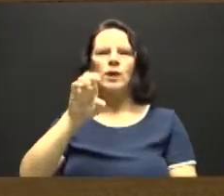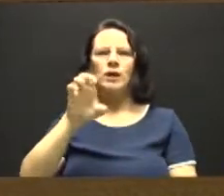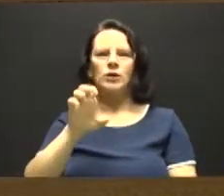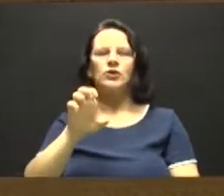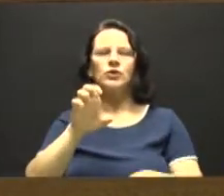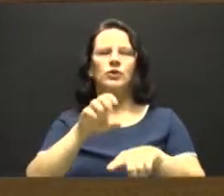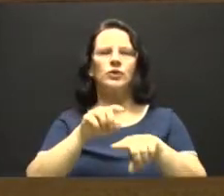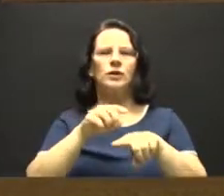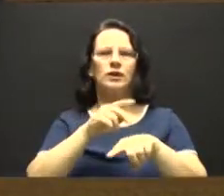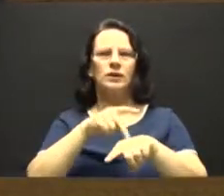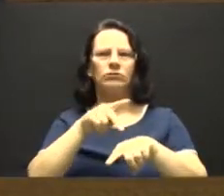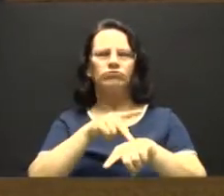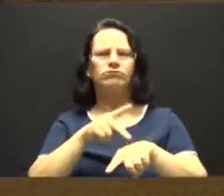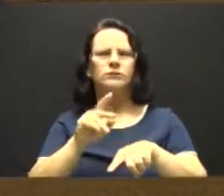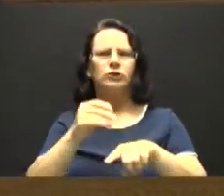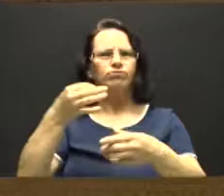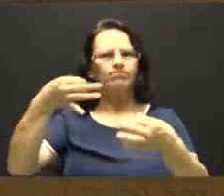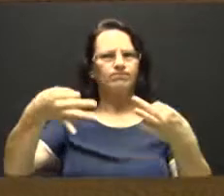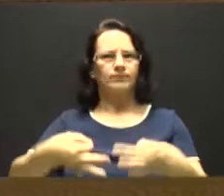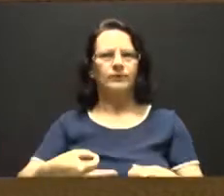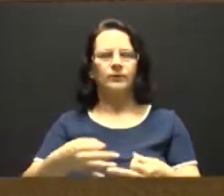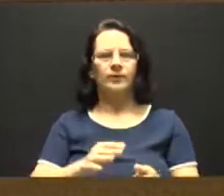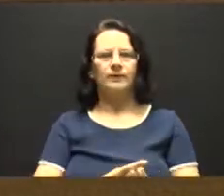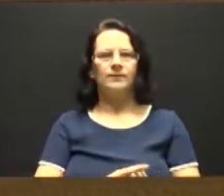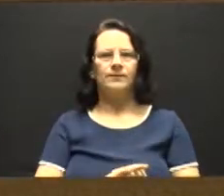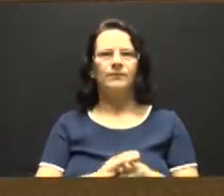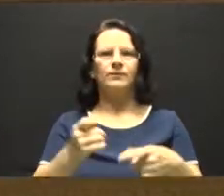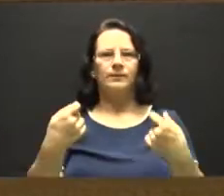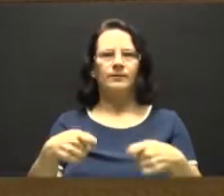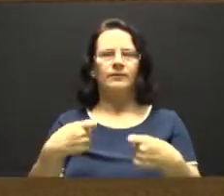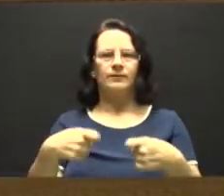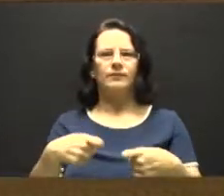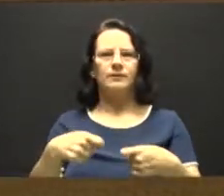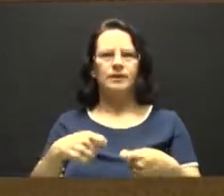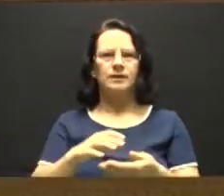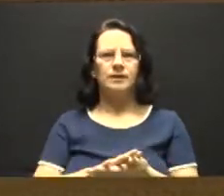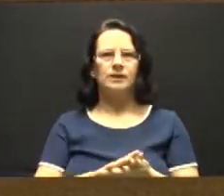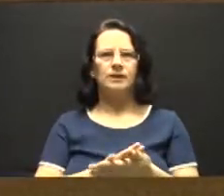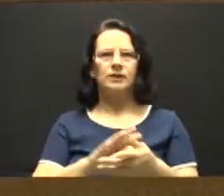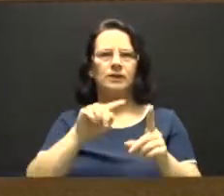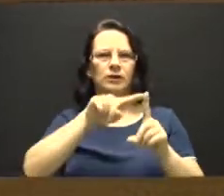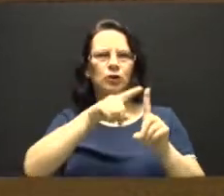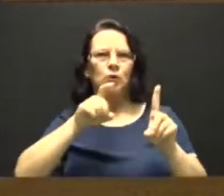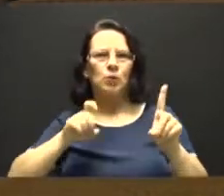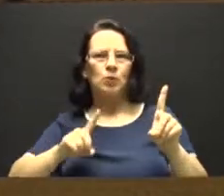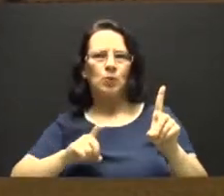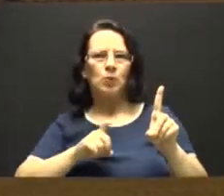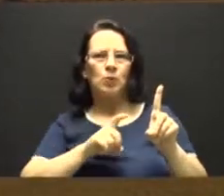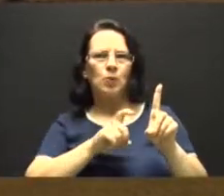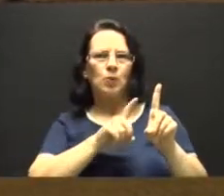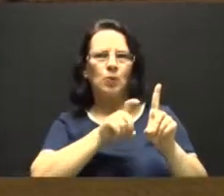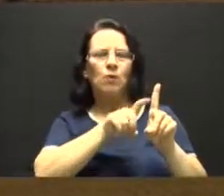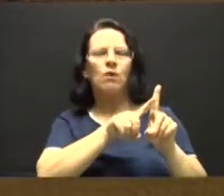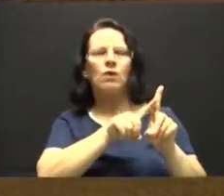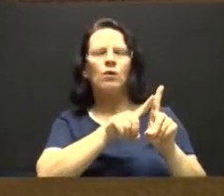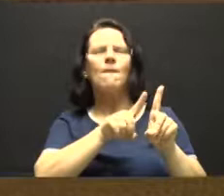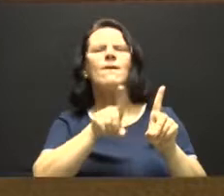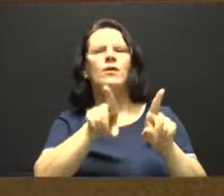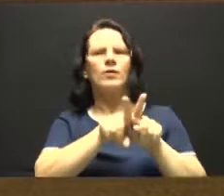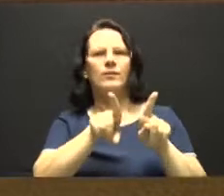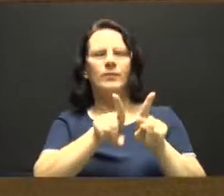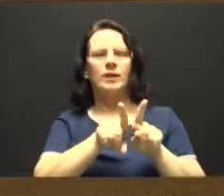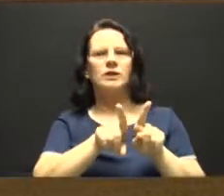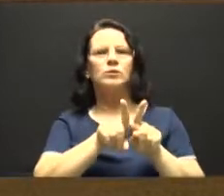irá afirmar deve estender-se ao embrião os mesmos cuidados que o